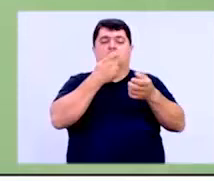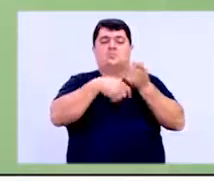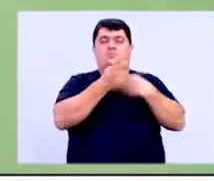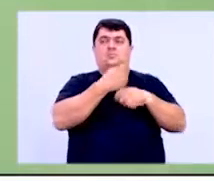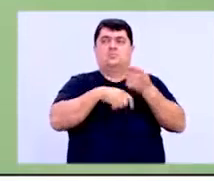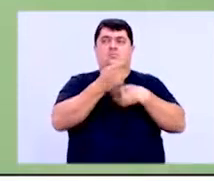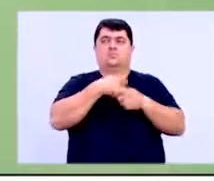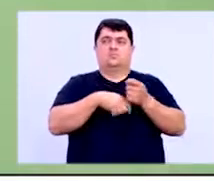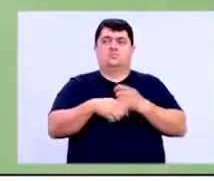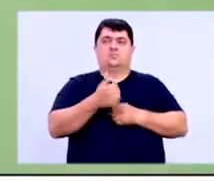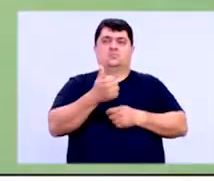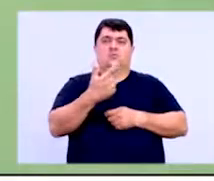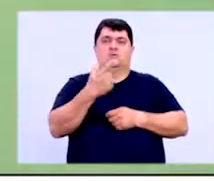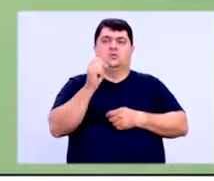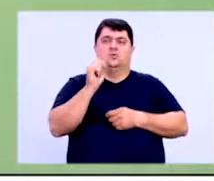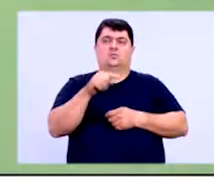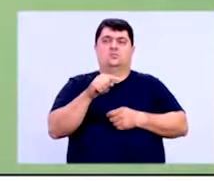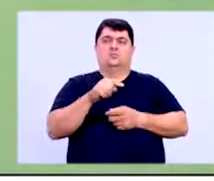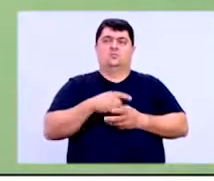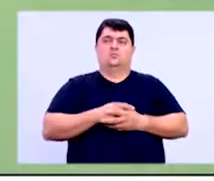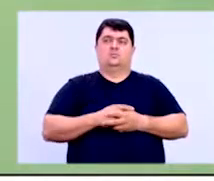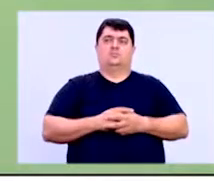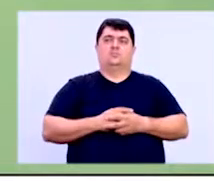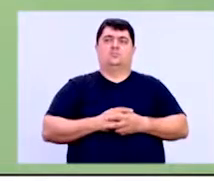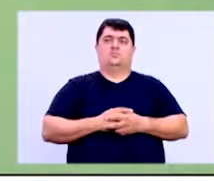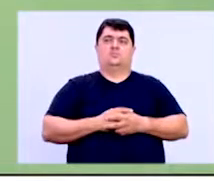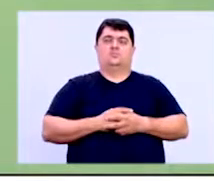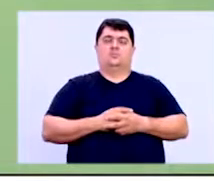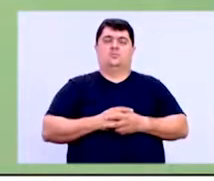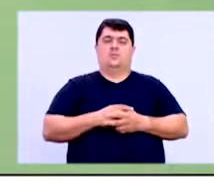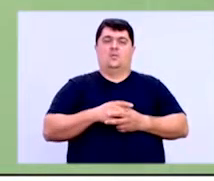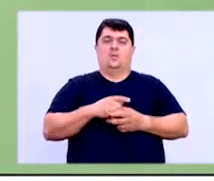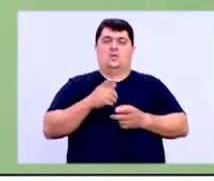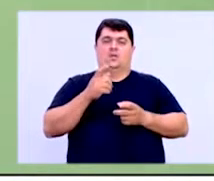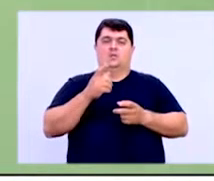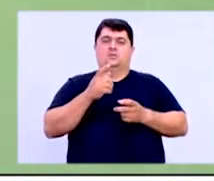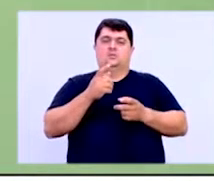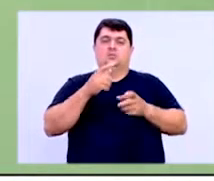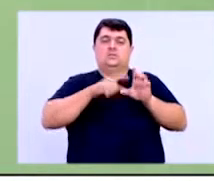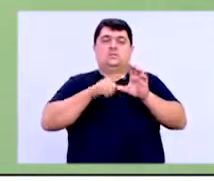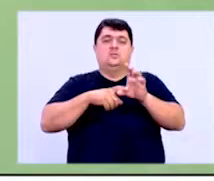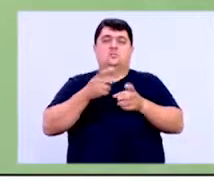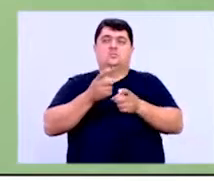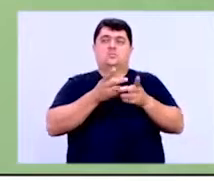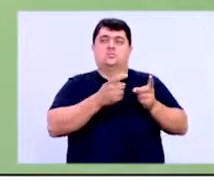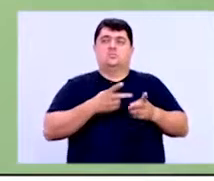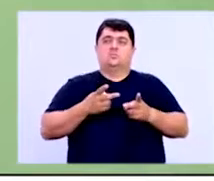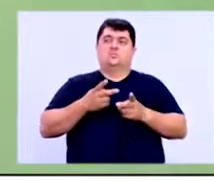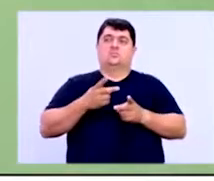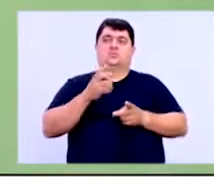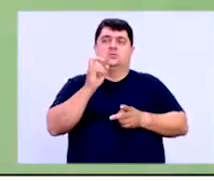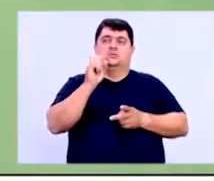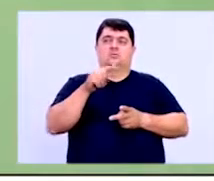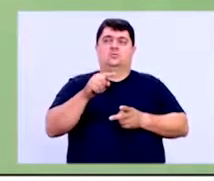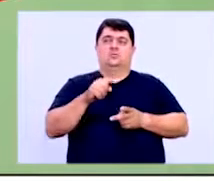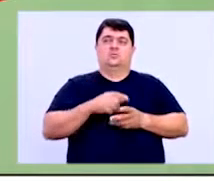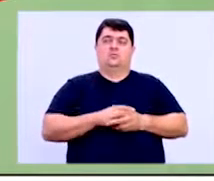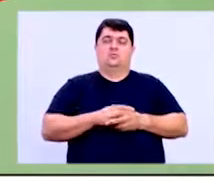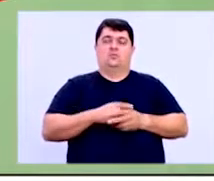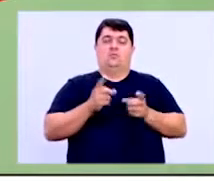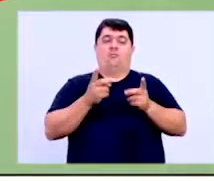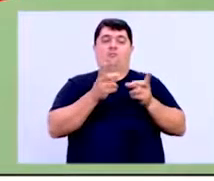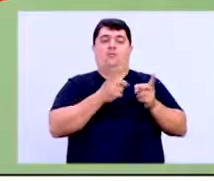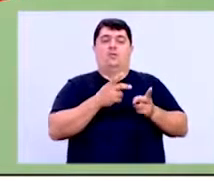Despesa administrativa, 12.000. Despesa financeira, 5.000. Despesa com